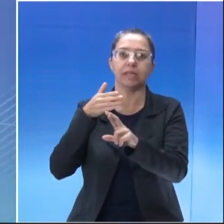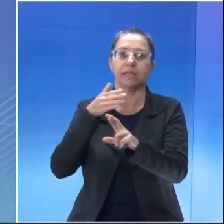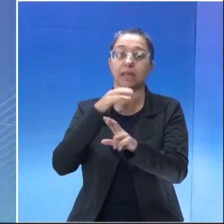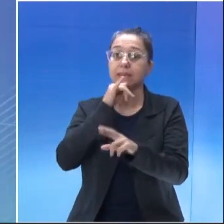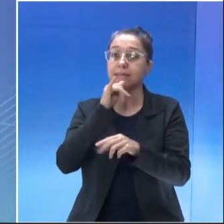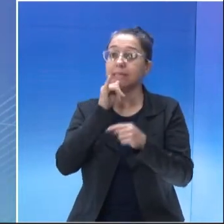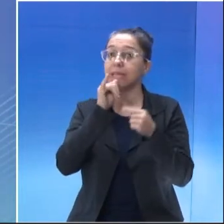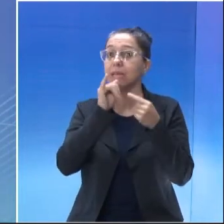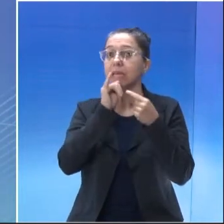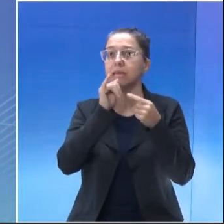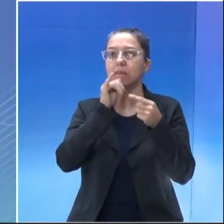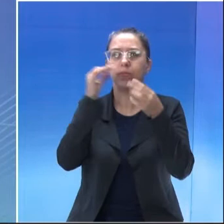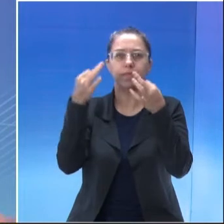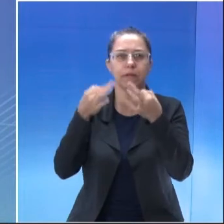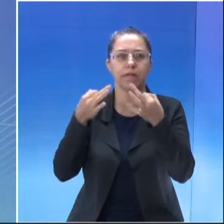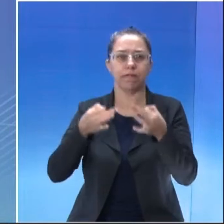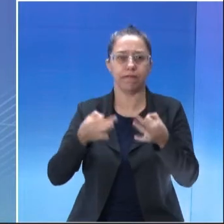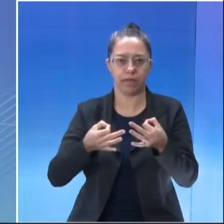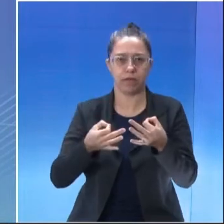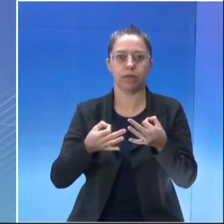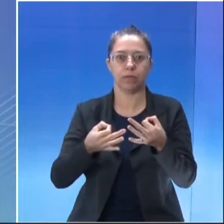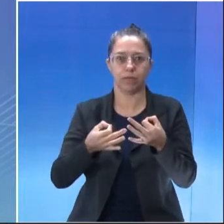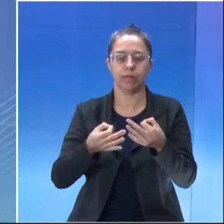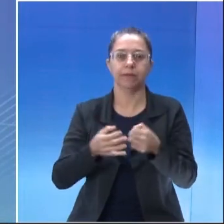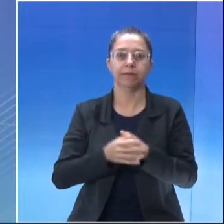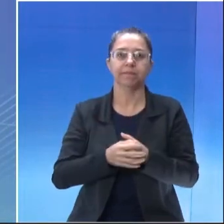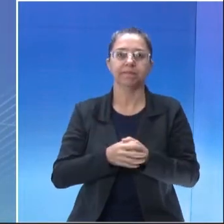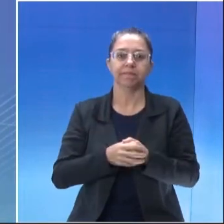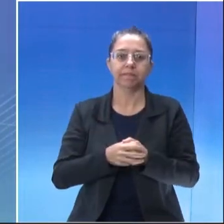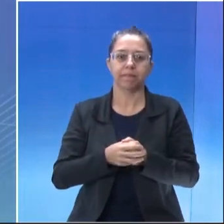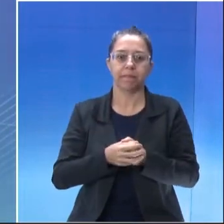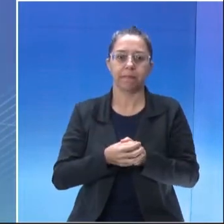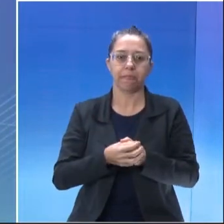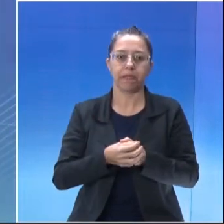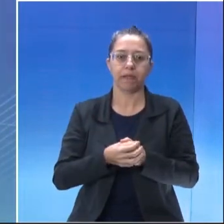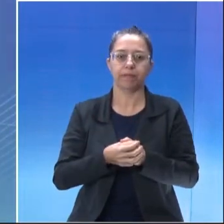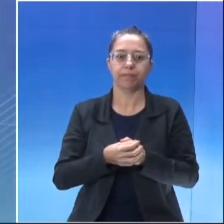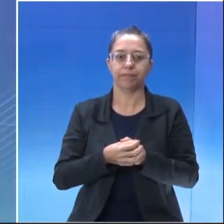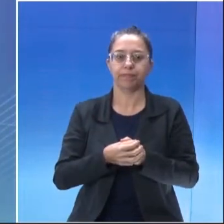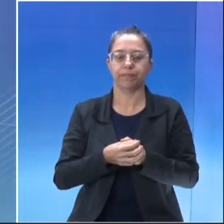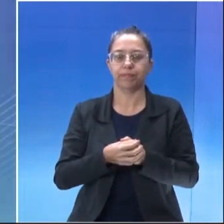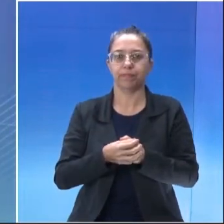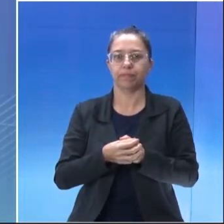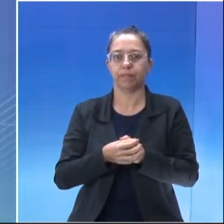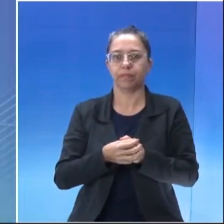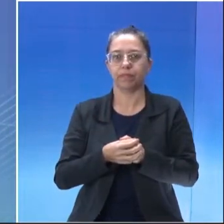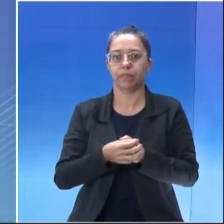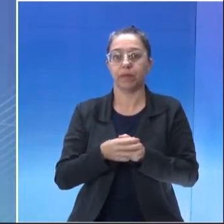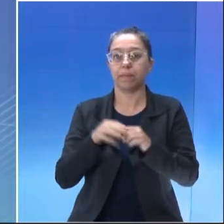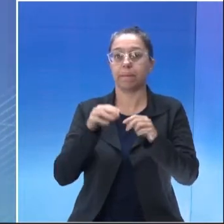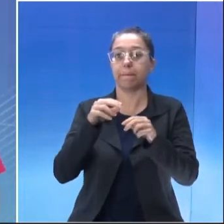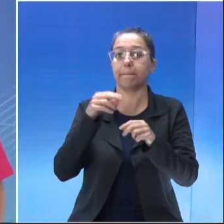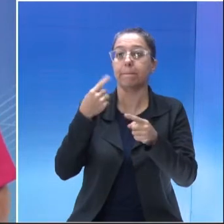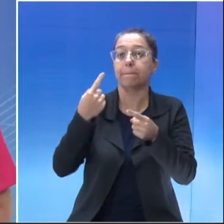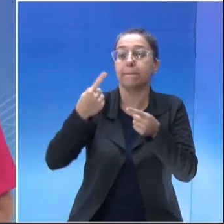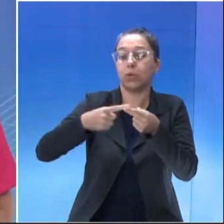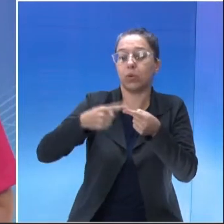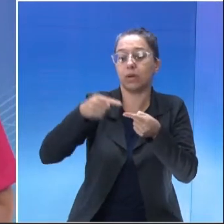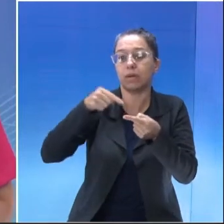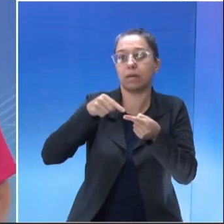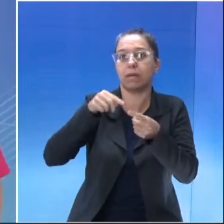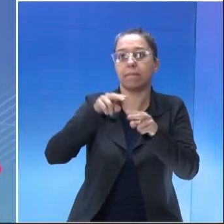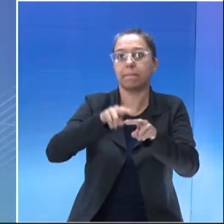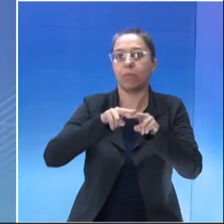assunto. Qual é o seu ponto de vista? Então, é explicação, explicar. E usa-se muito o porquê, né, gente? Pois, esses são